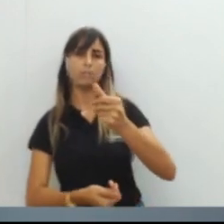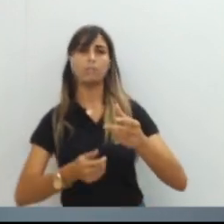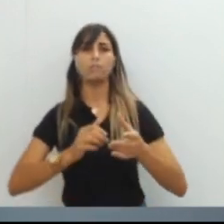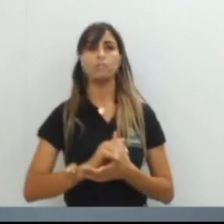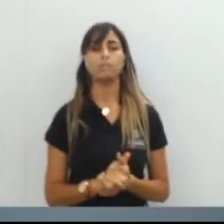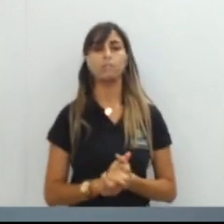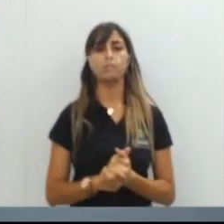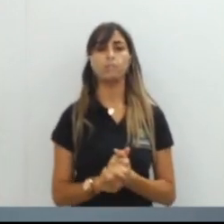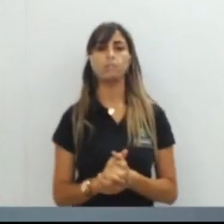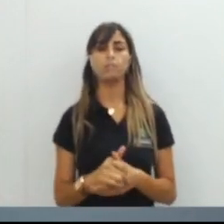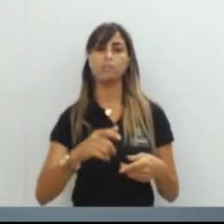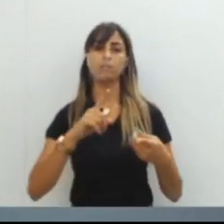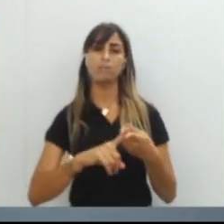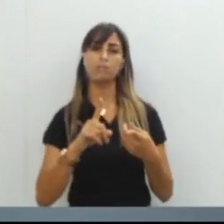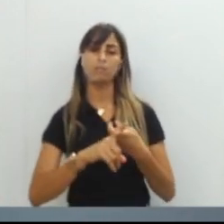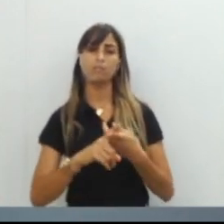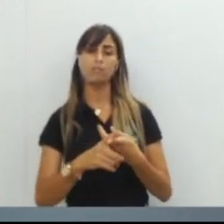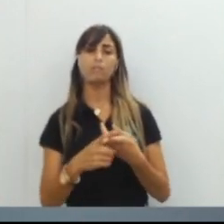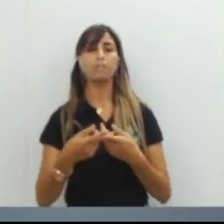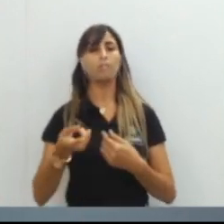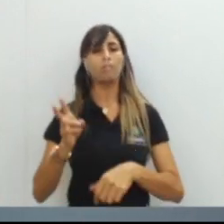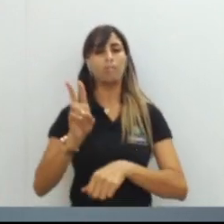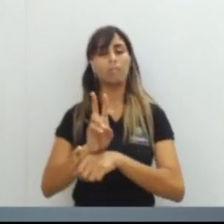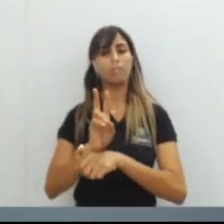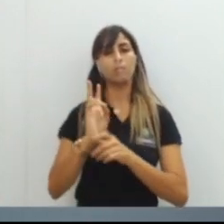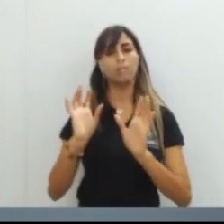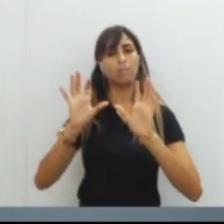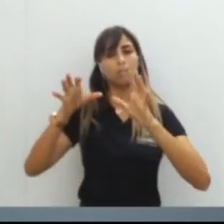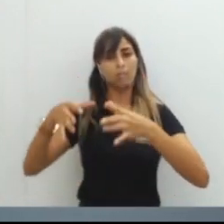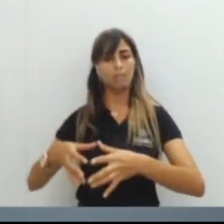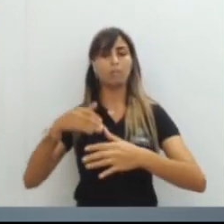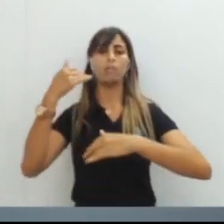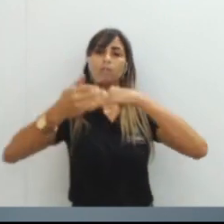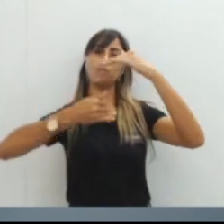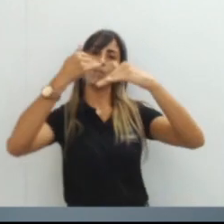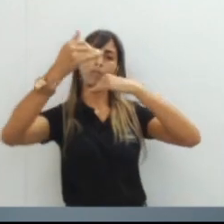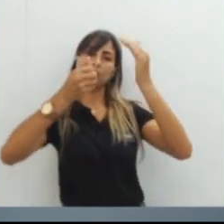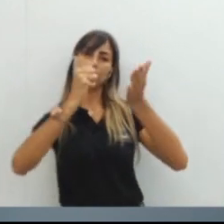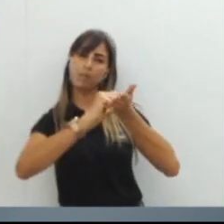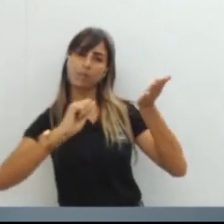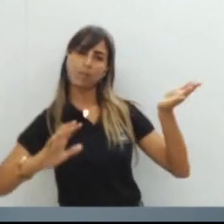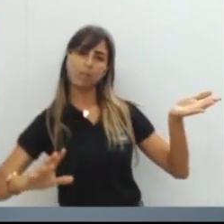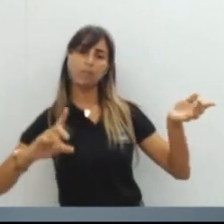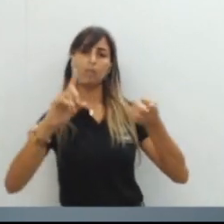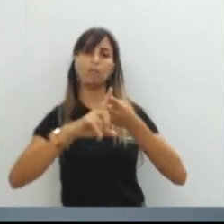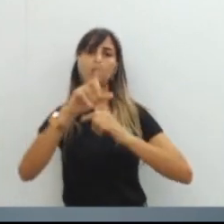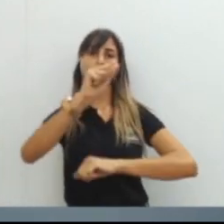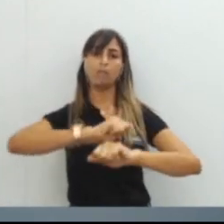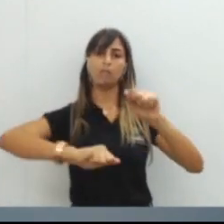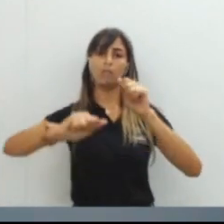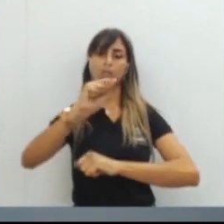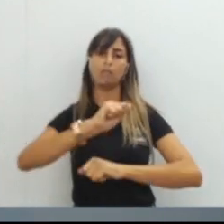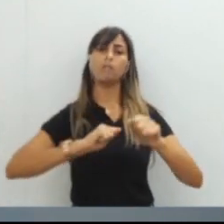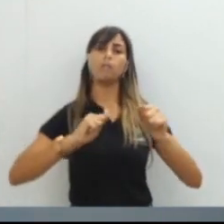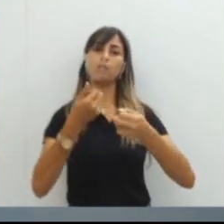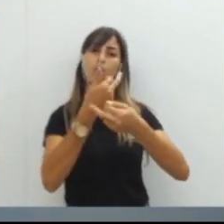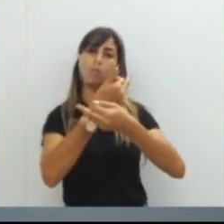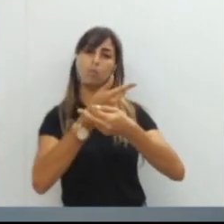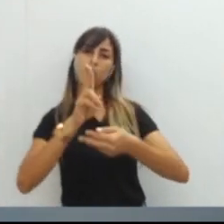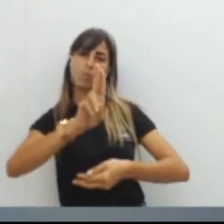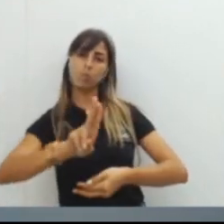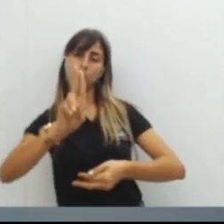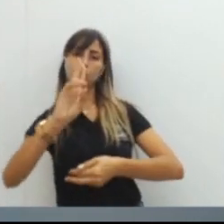e ainda propiciam às comunidades do entorno o desenvolvimento de atividades econômicas sustentáveis. Então,